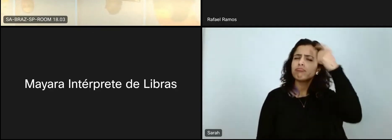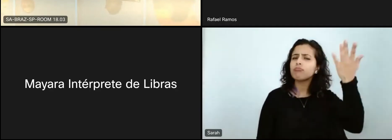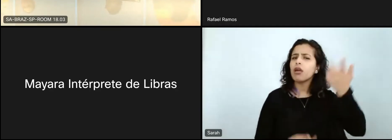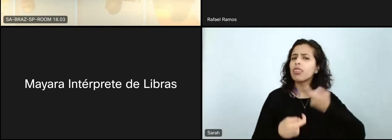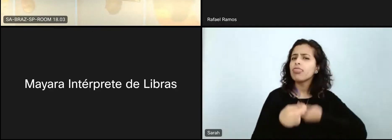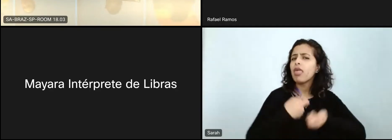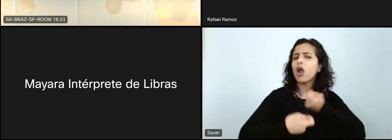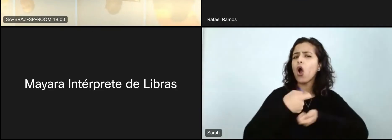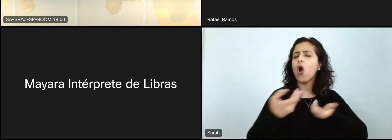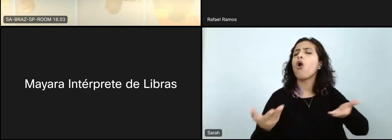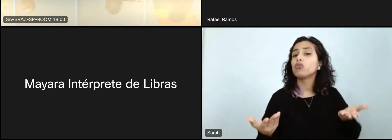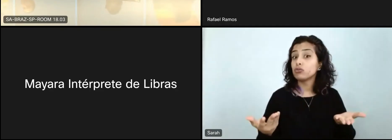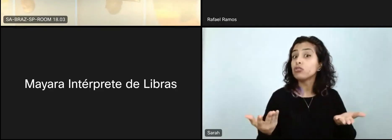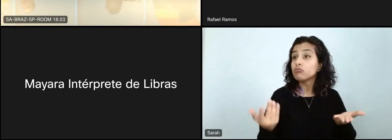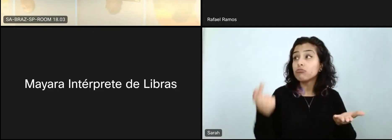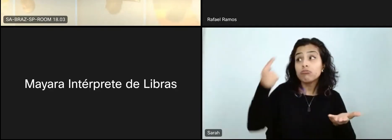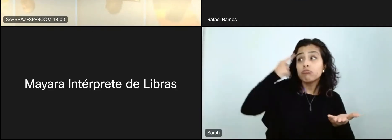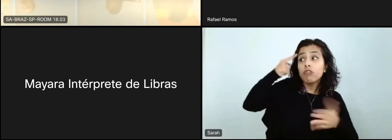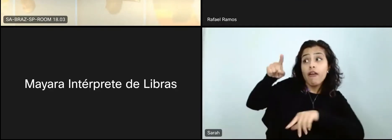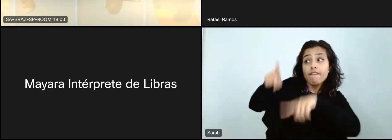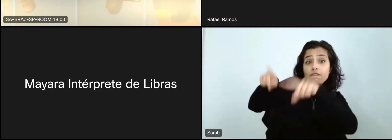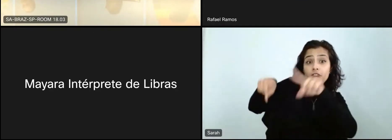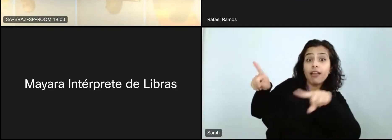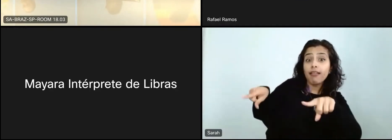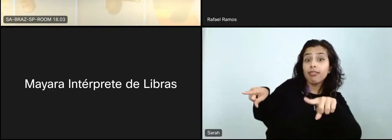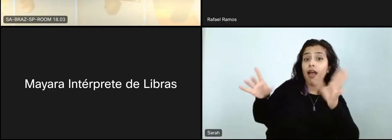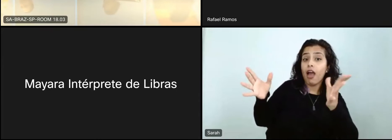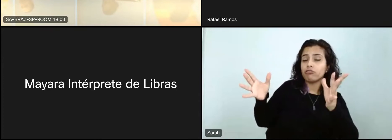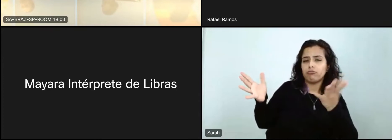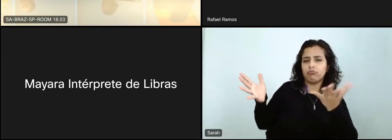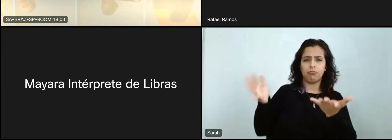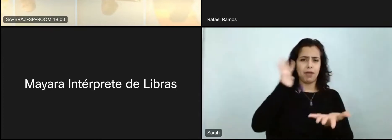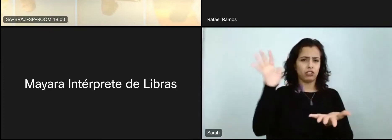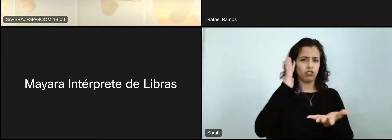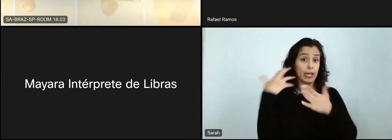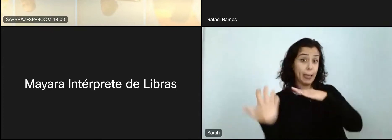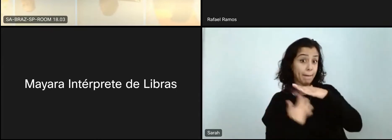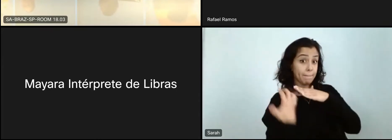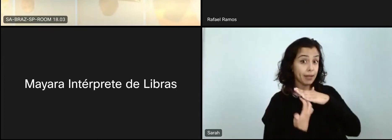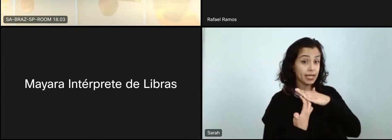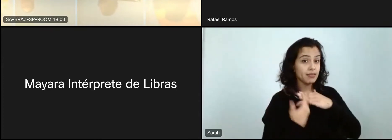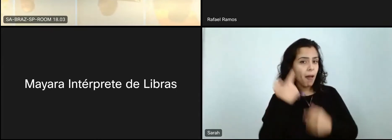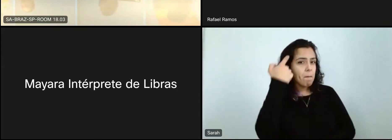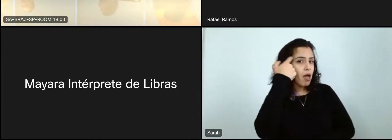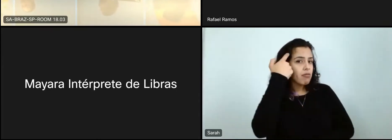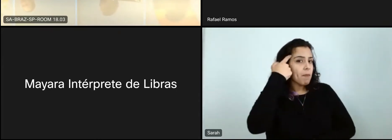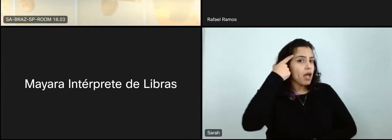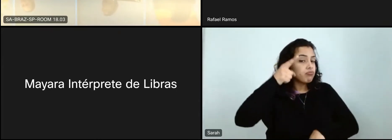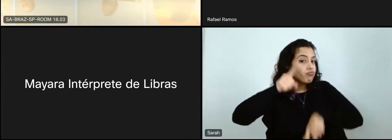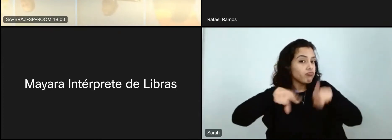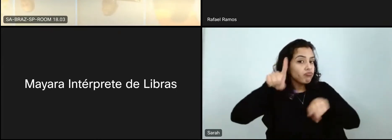corroboram, obviamente, em maiores resultados, né? Então, uma companhia diversa, ela tem uma atuação diferente, né? Ela rende mais,